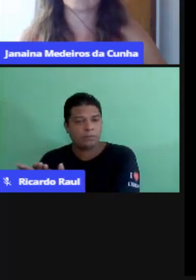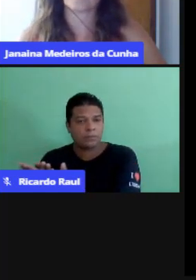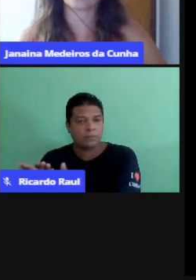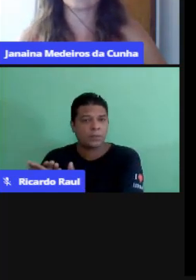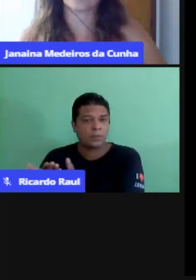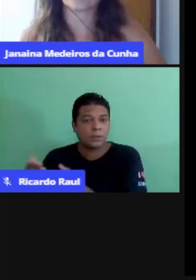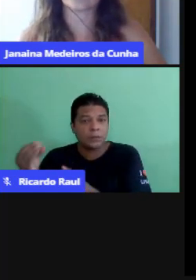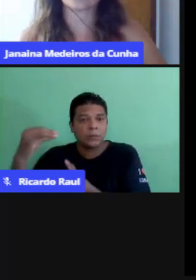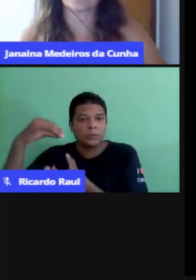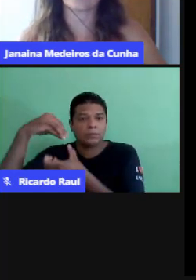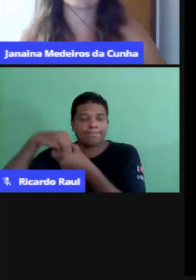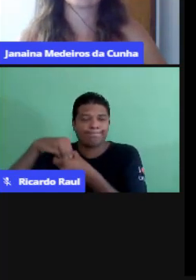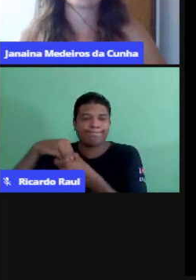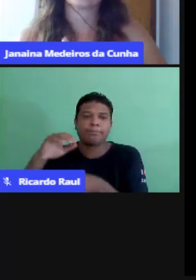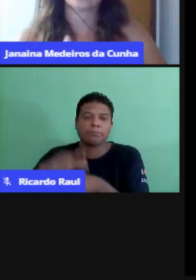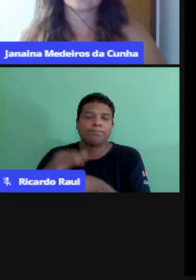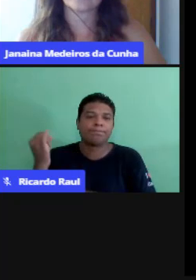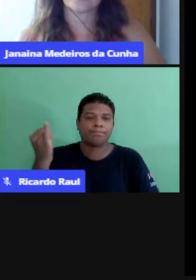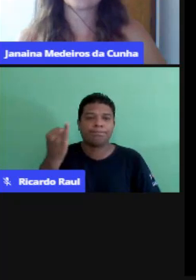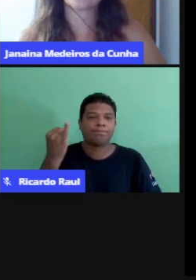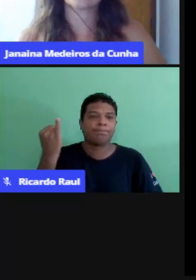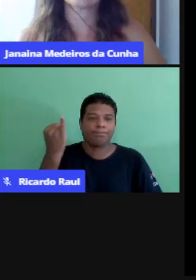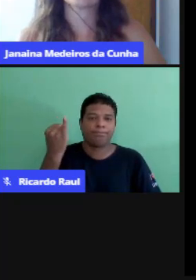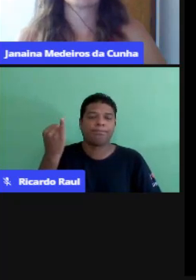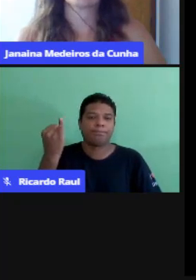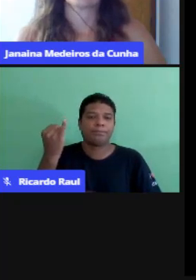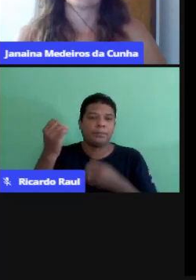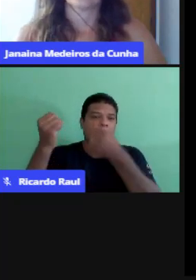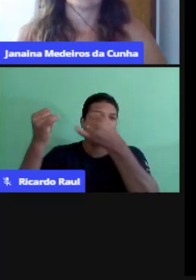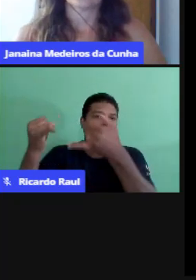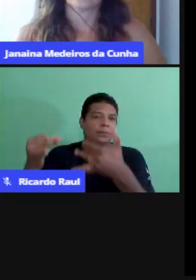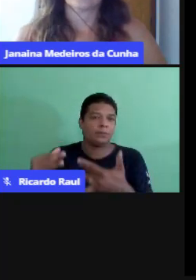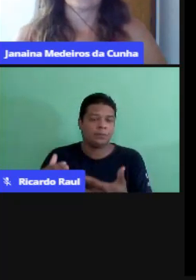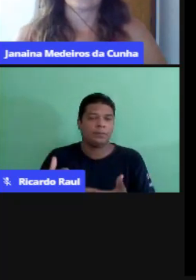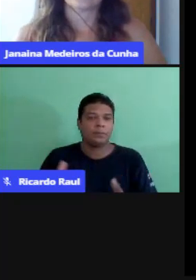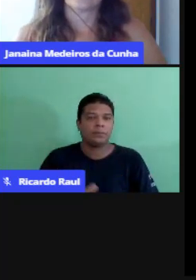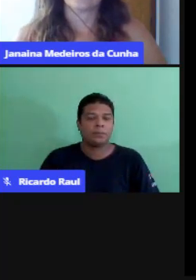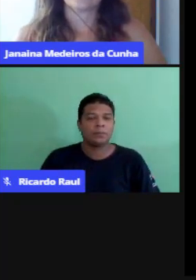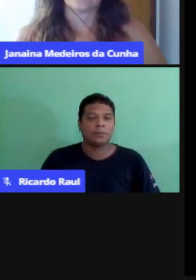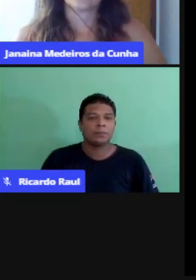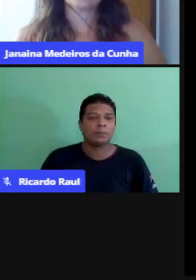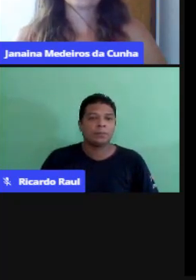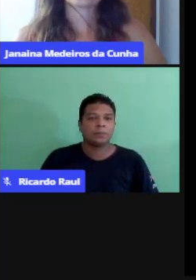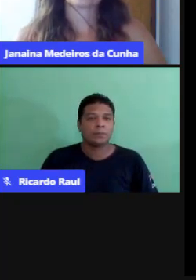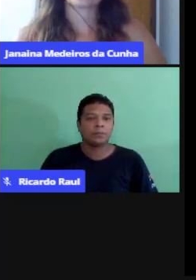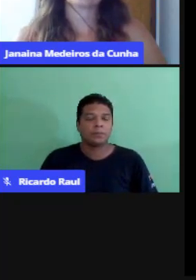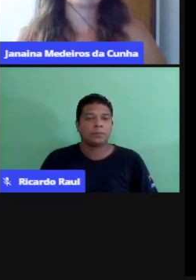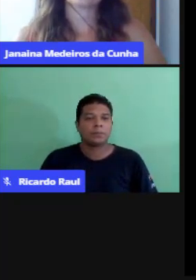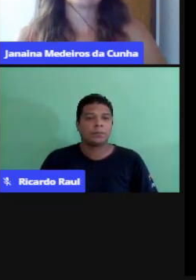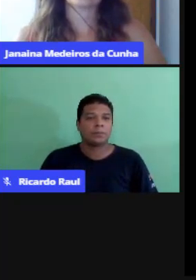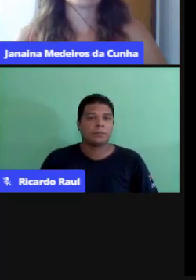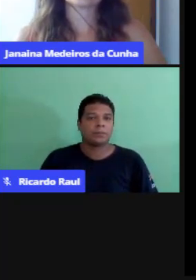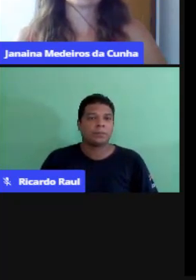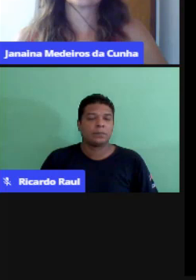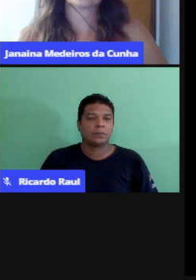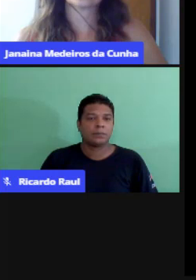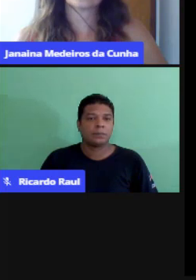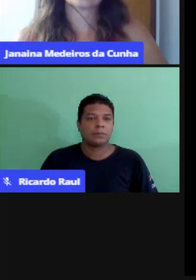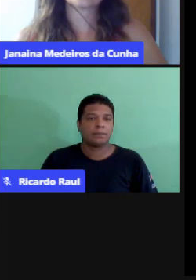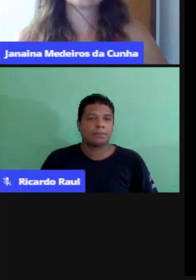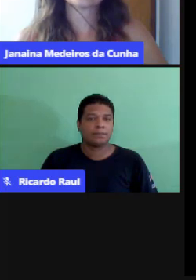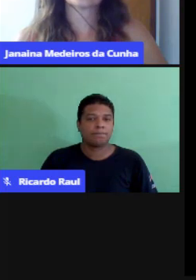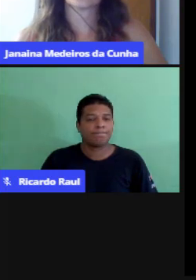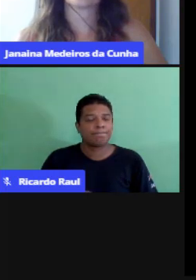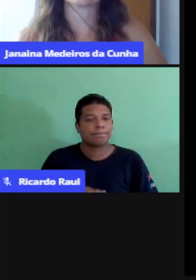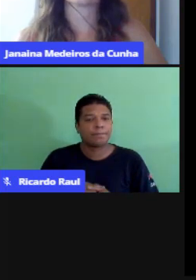né? Isso é muito importante estar frisando, né? Sobre essa realidade. E é preciso